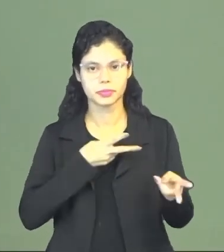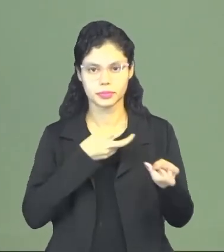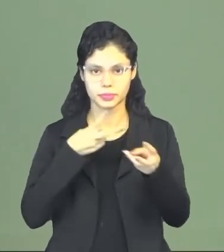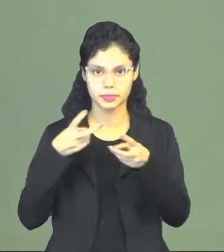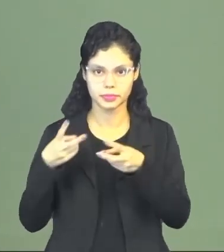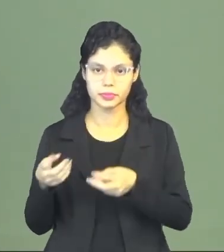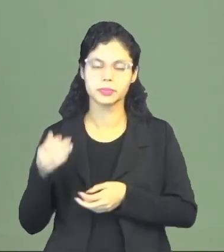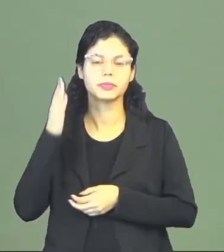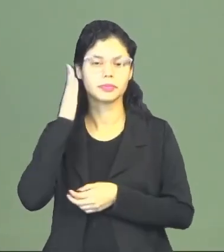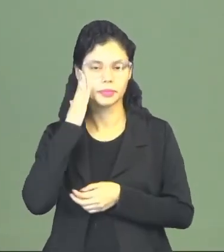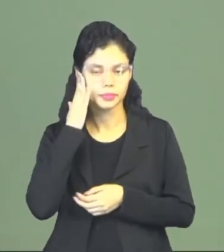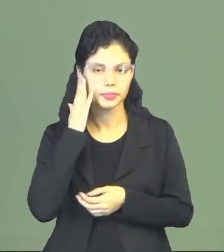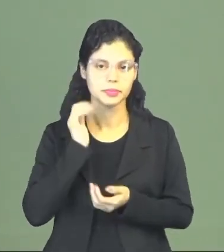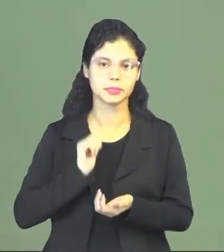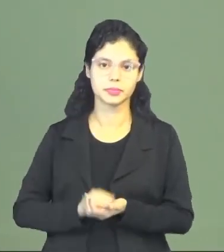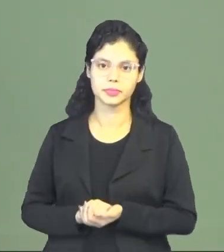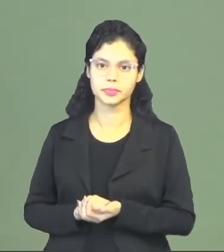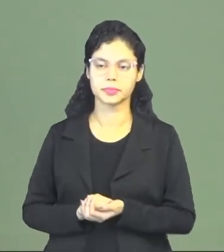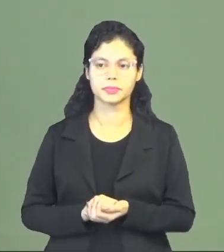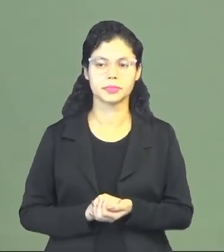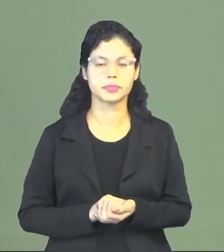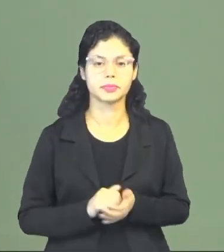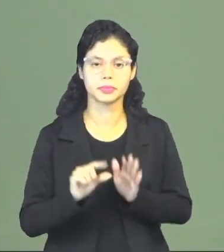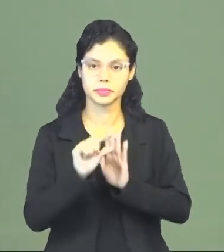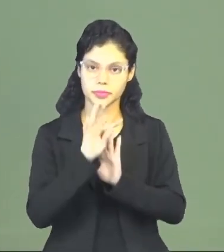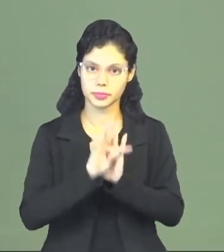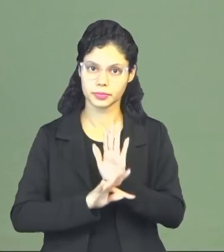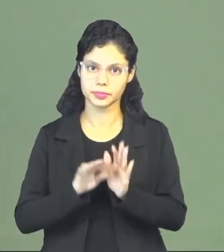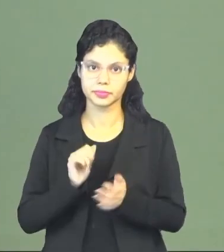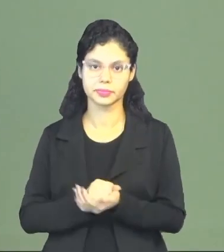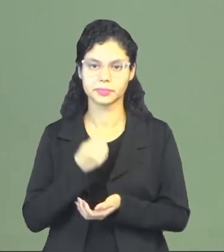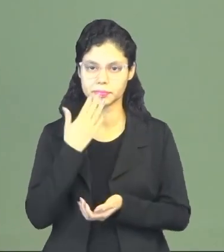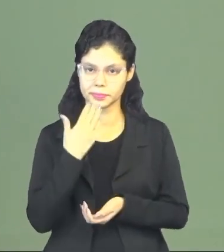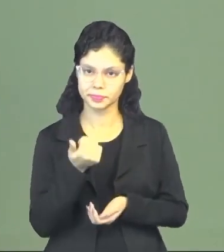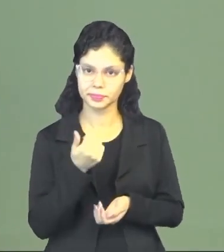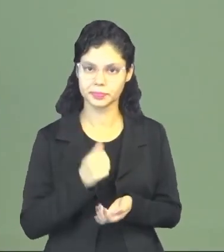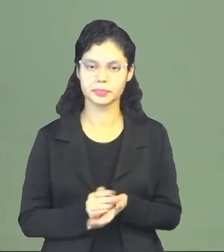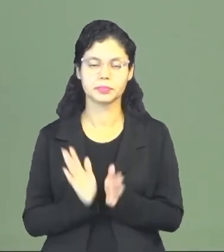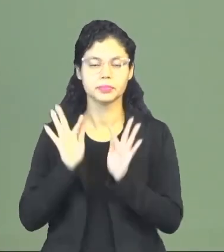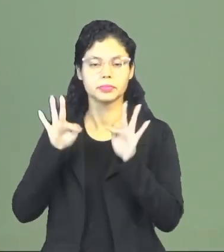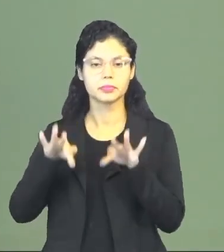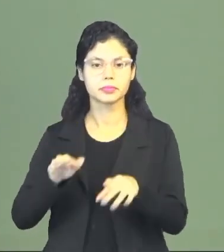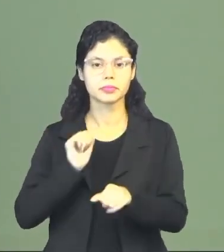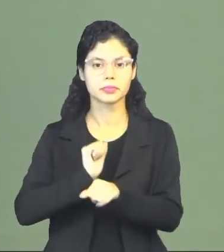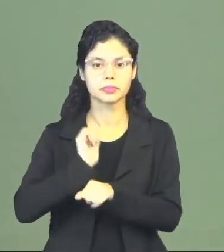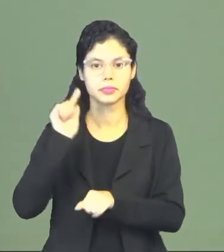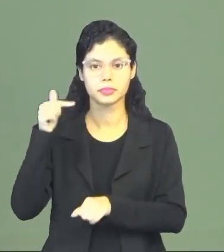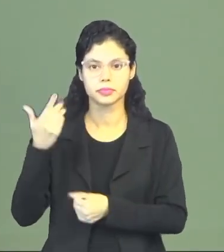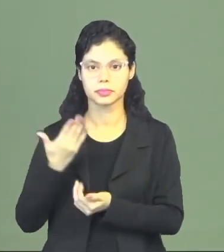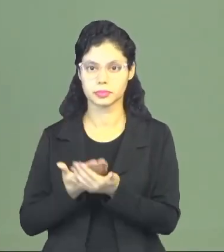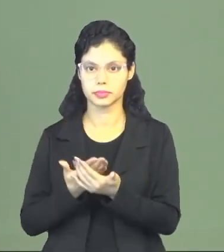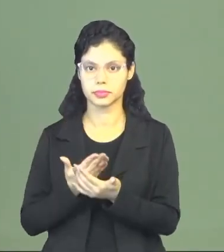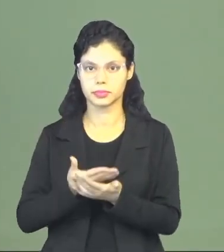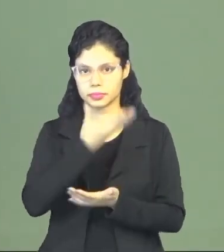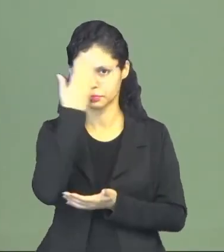perceber a intenção ou a informação que está subentendida ali, tá bom? Eu fico por aqui e te aguardo na próxima aula.